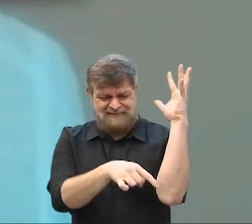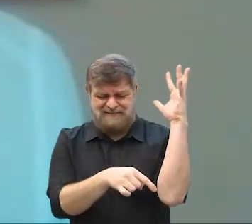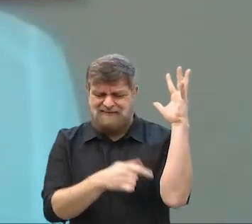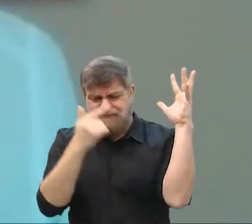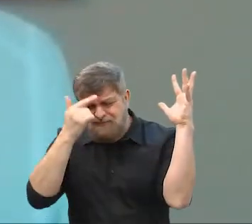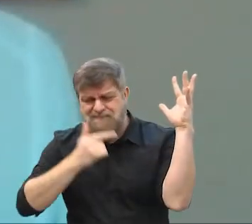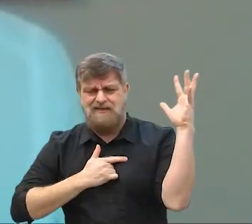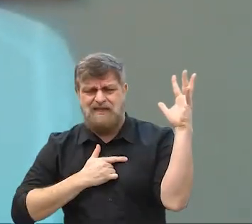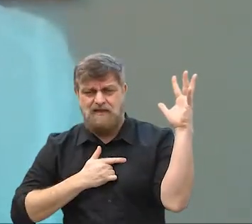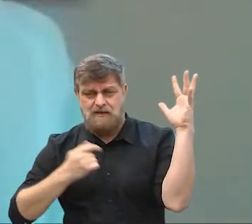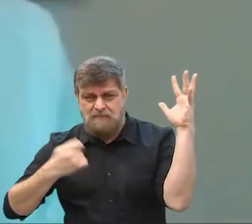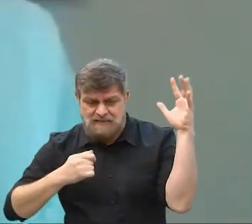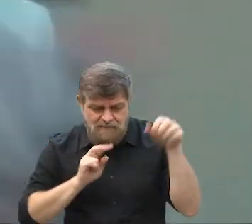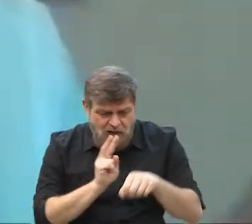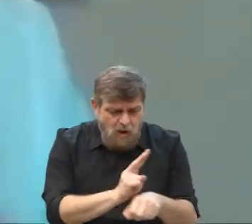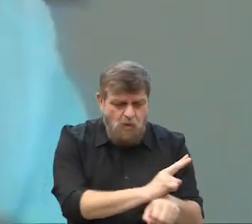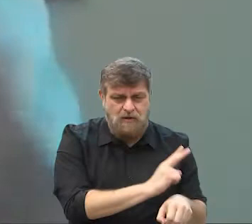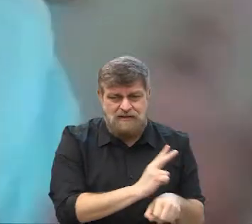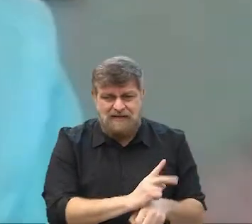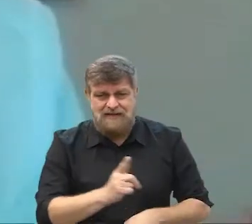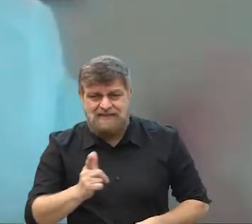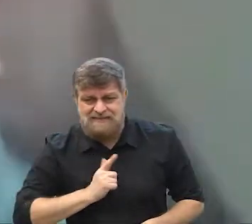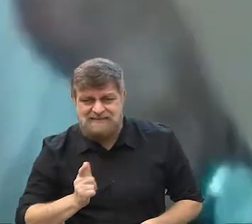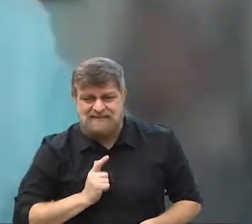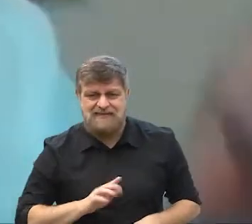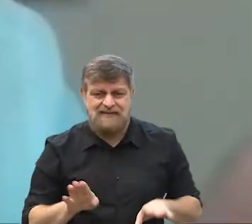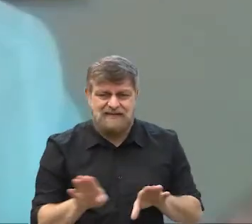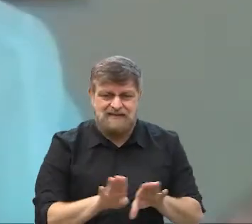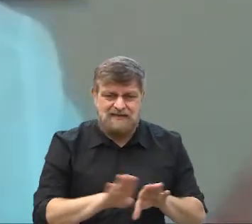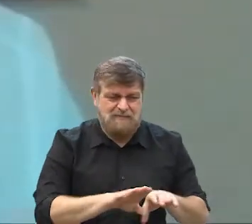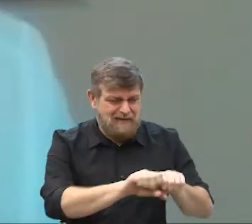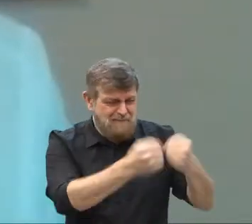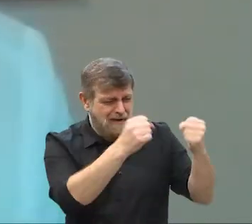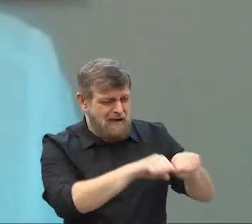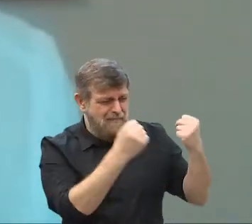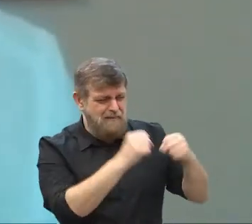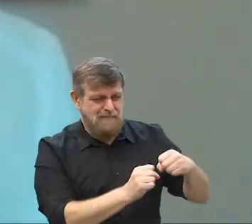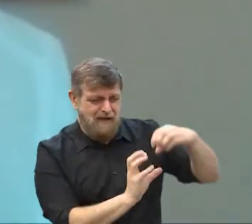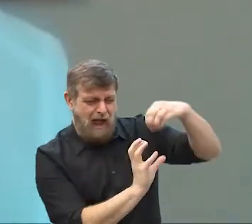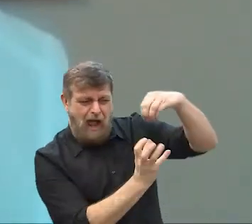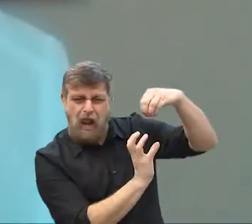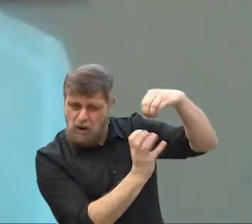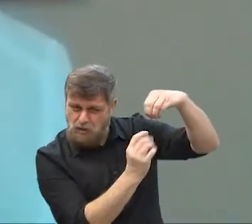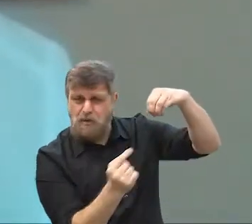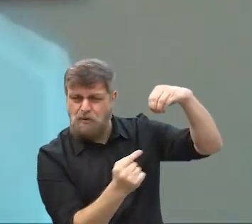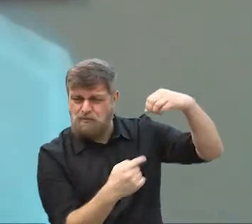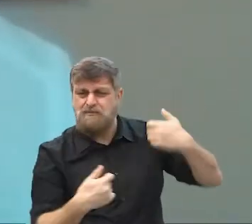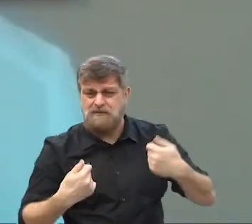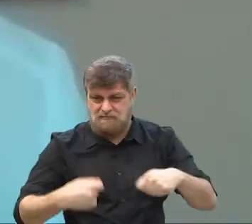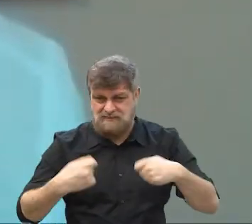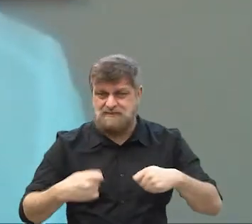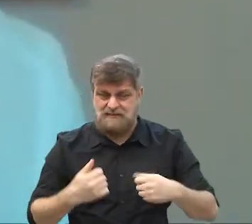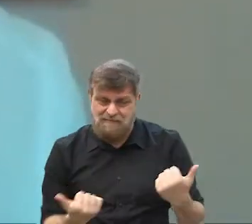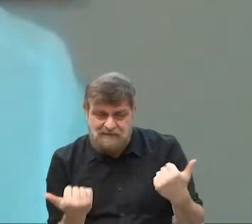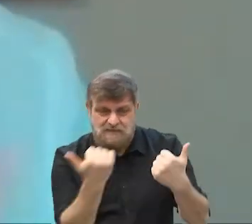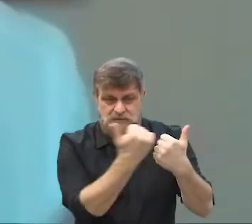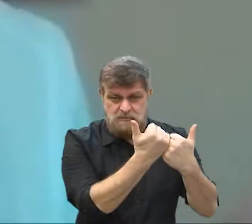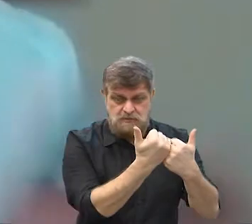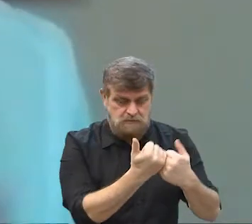calçamento, e acaba havendo depredação de iluminação, e com essa